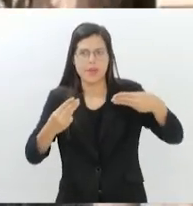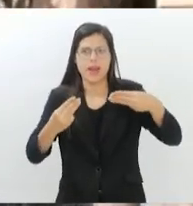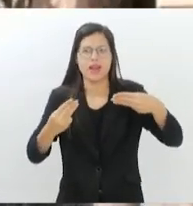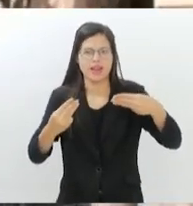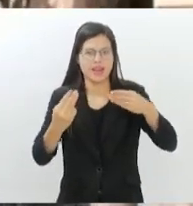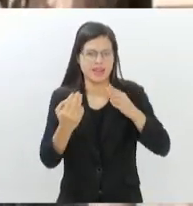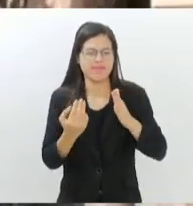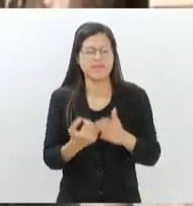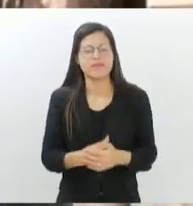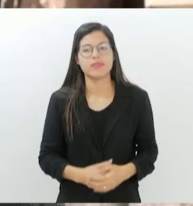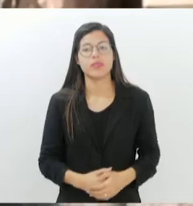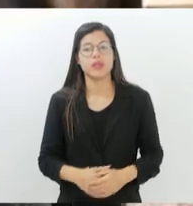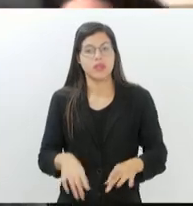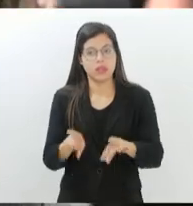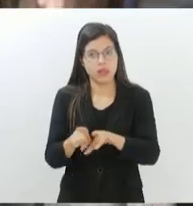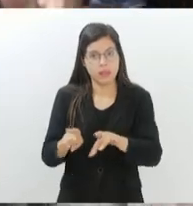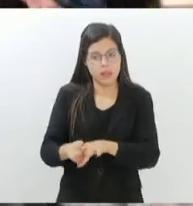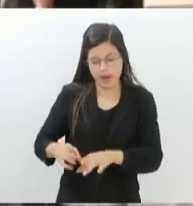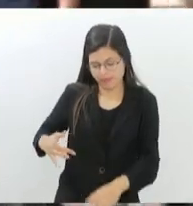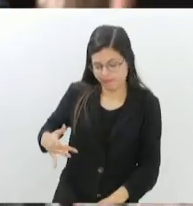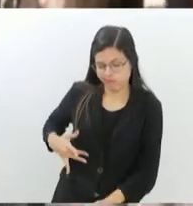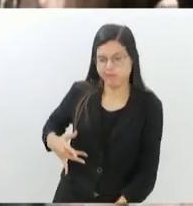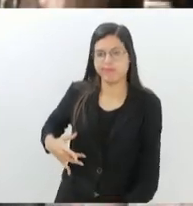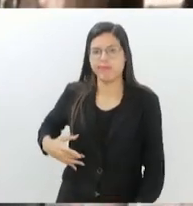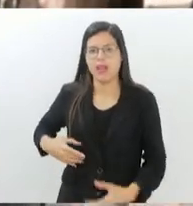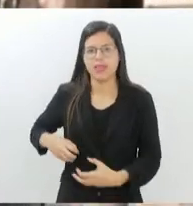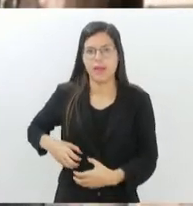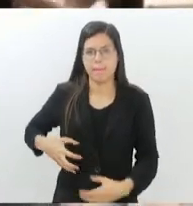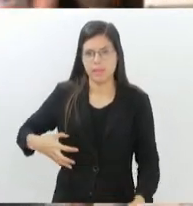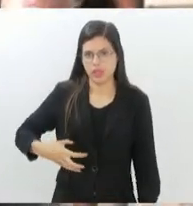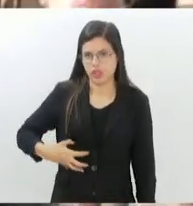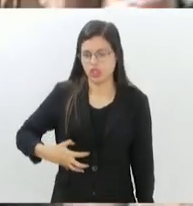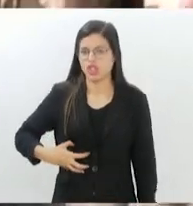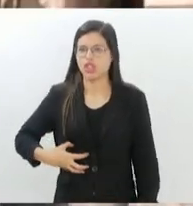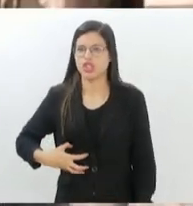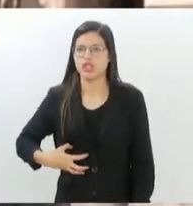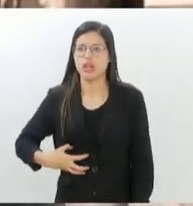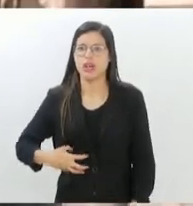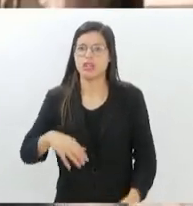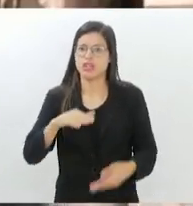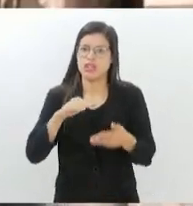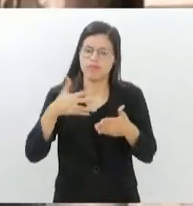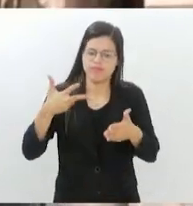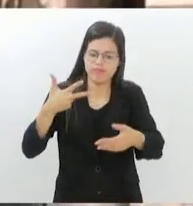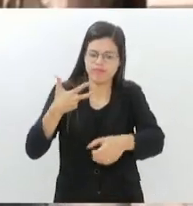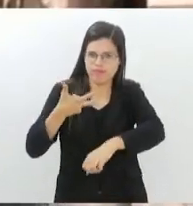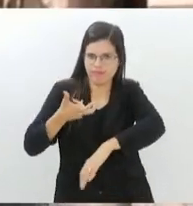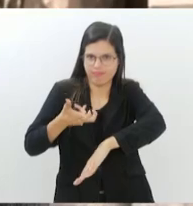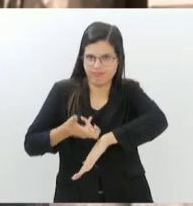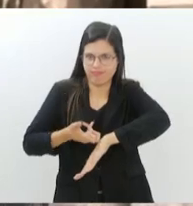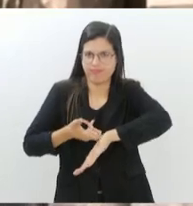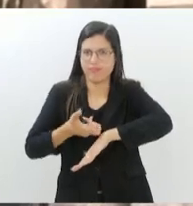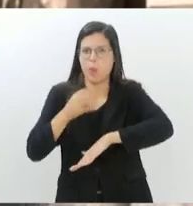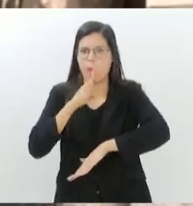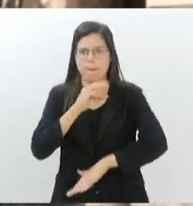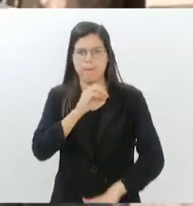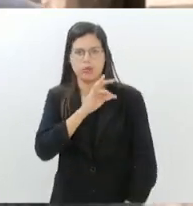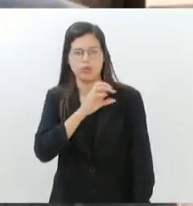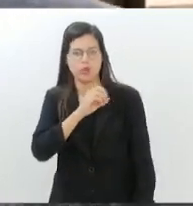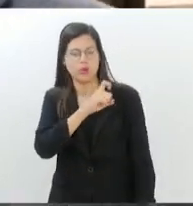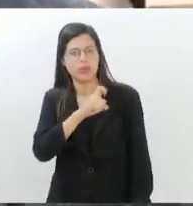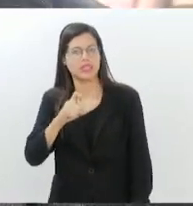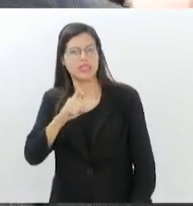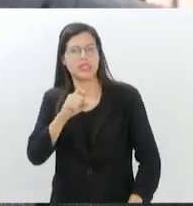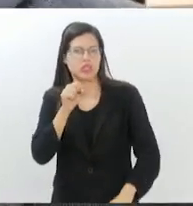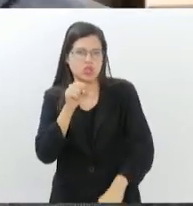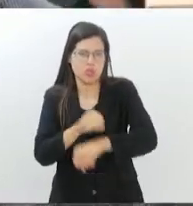A hiperatividade vai embora porque a contratilidade diminui pela ação do Botox, entendeu? Doutor, e a cirurgia robótica, ela